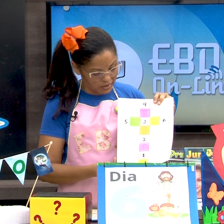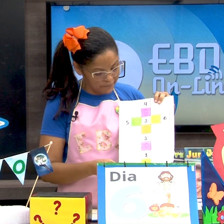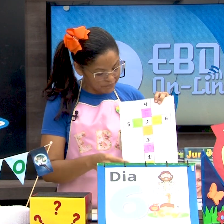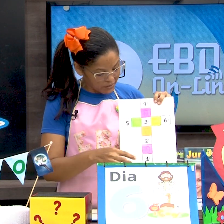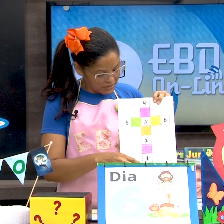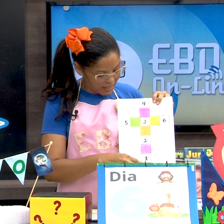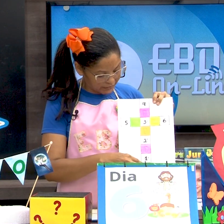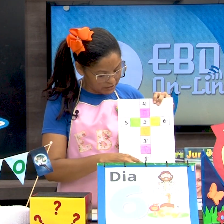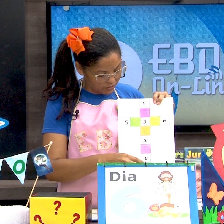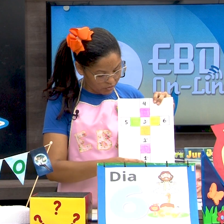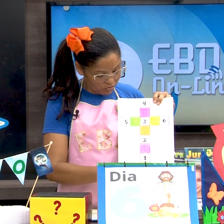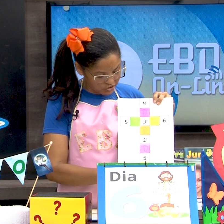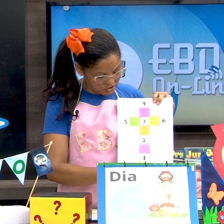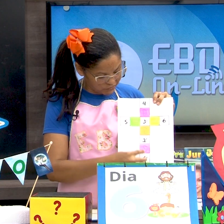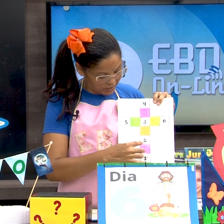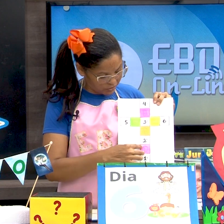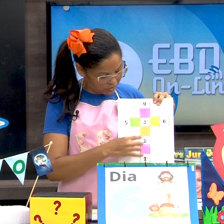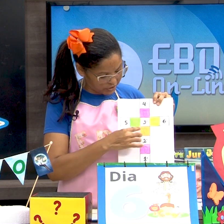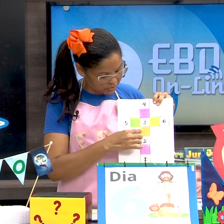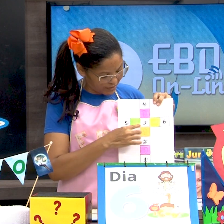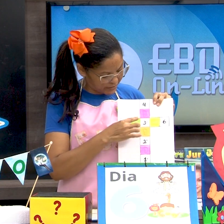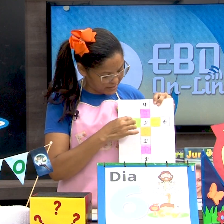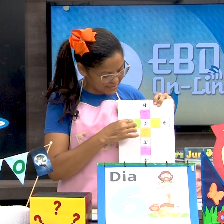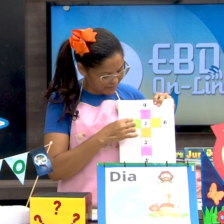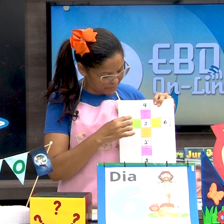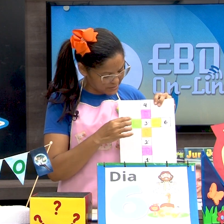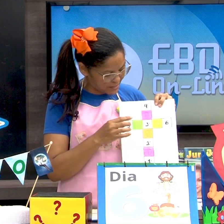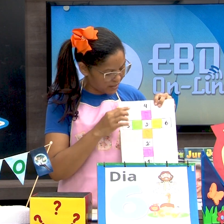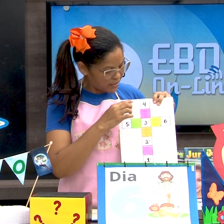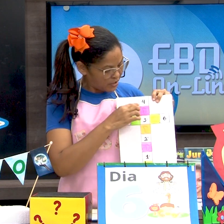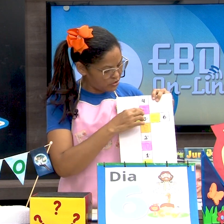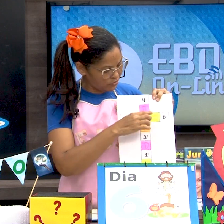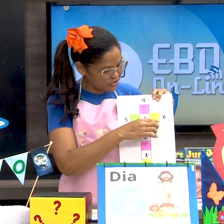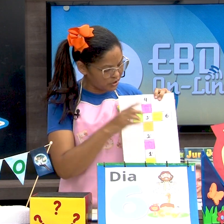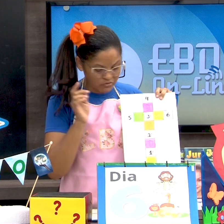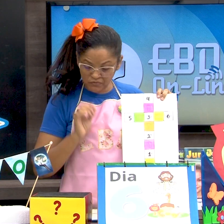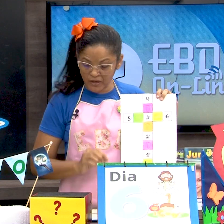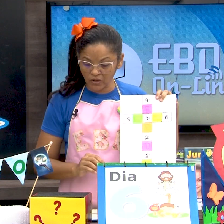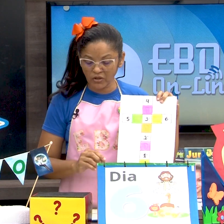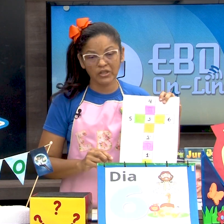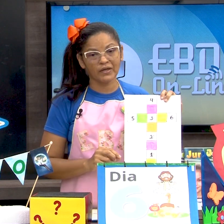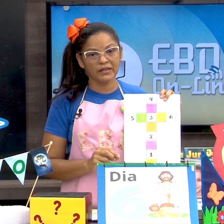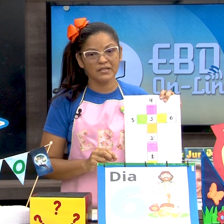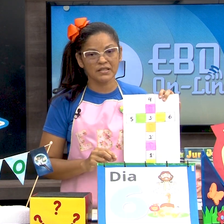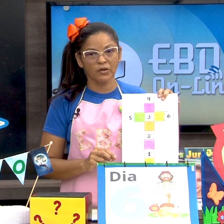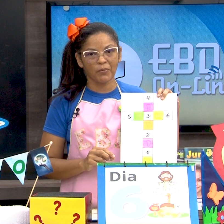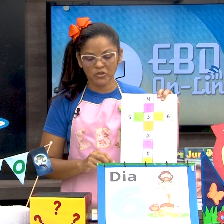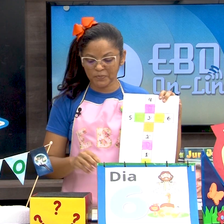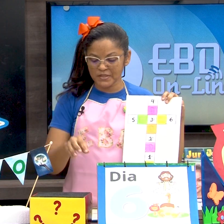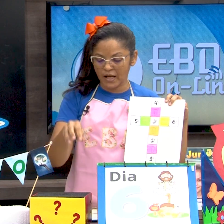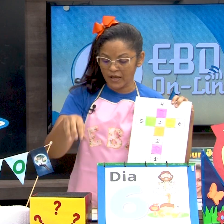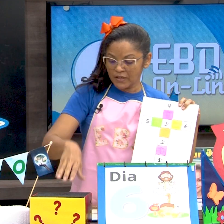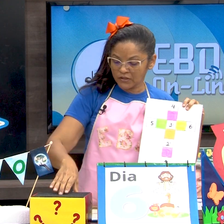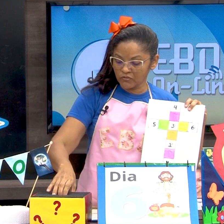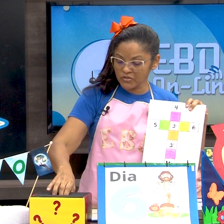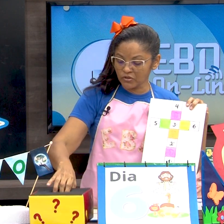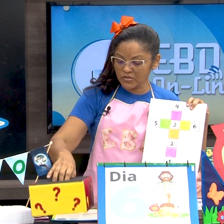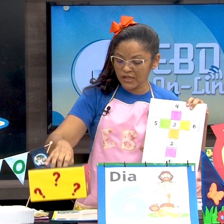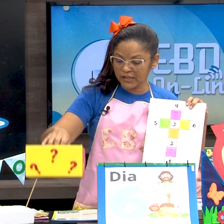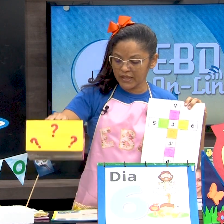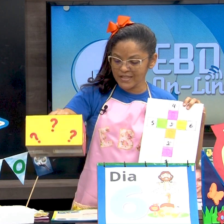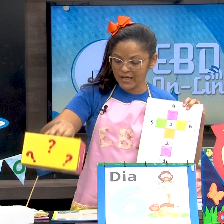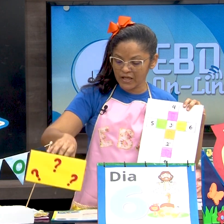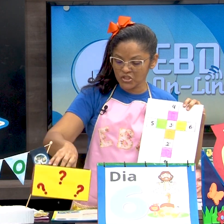impresso não é e aqui ó Onde tiver colorido a criança vai pisar e onde não tiver colorido a criança não pode pisar então